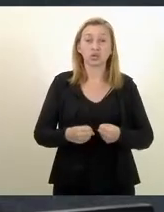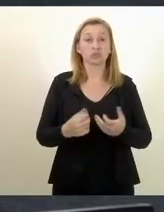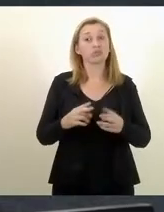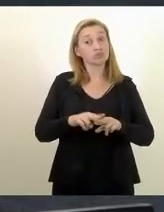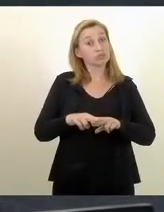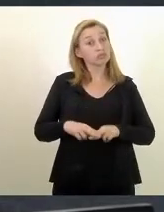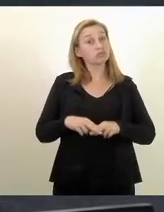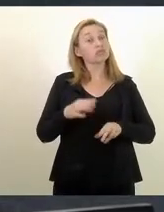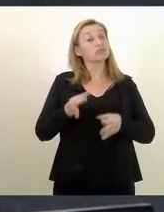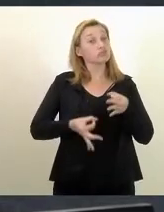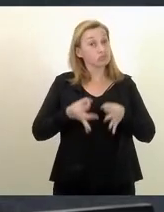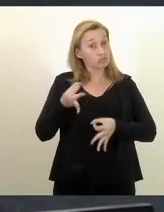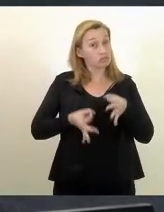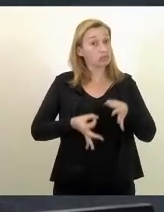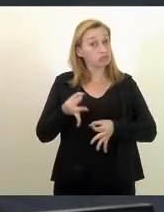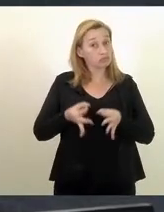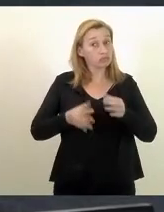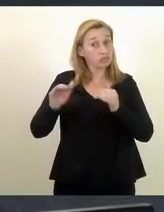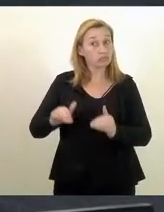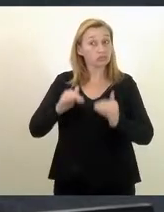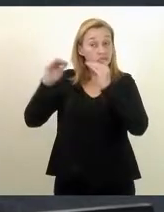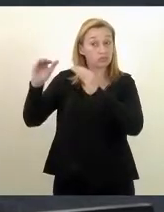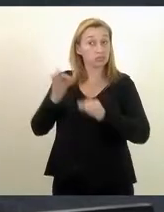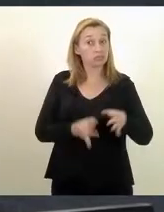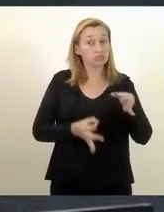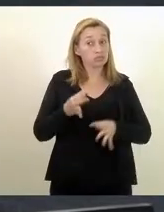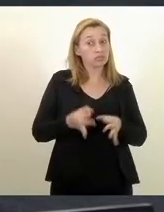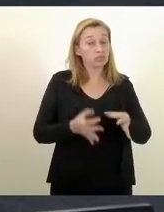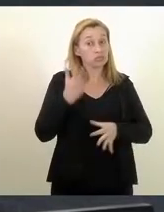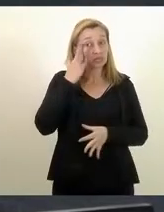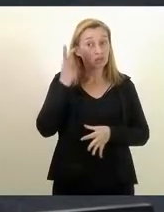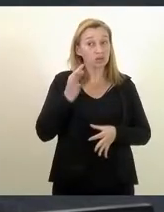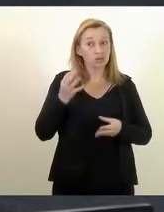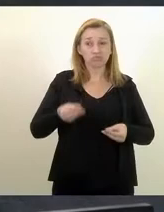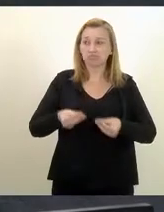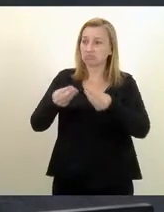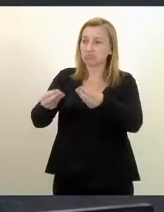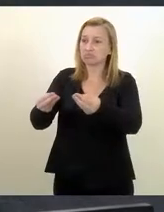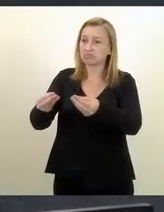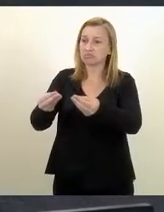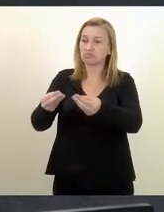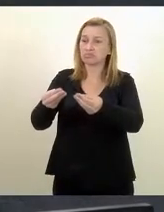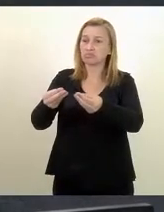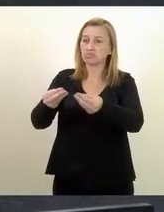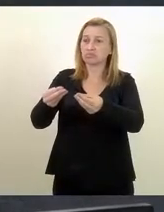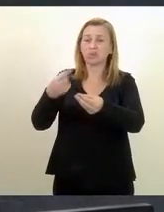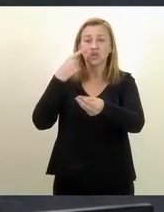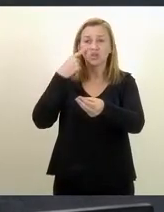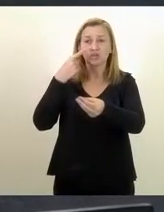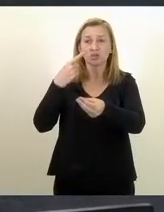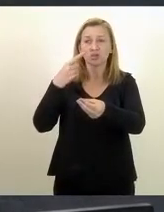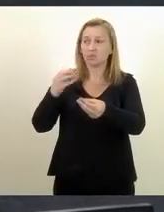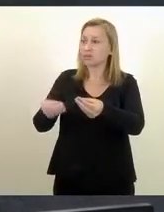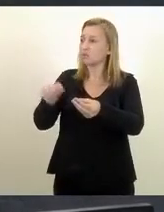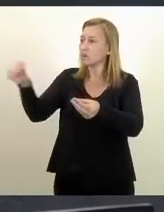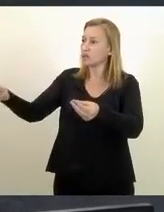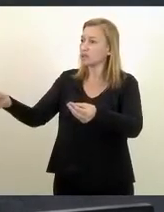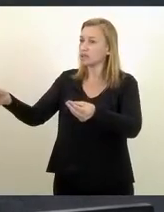do Supremo que eu não sei se eu passo a mão de vossa excelência e a vossa excelência passa